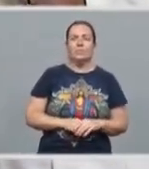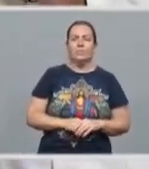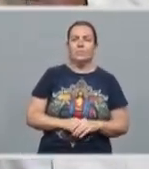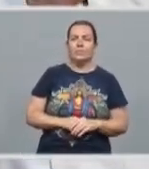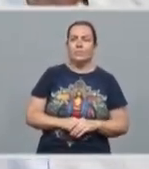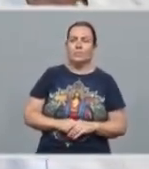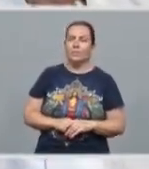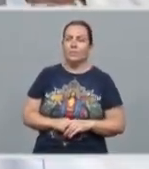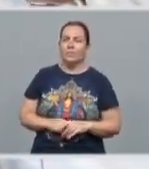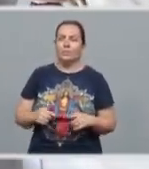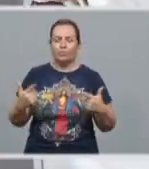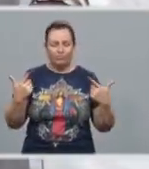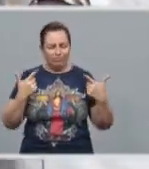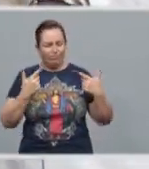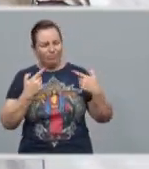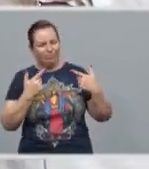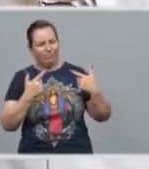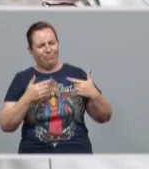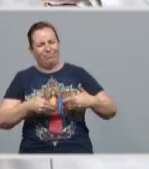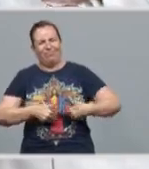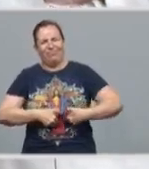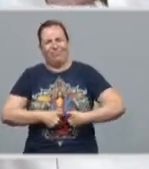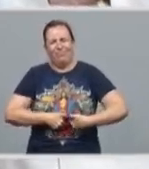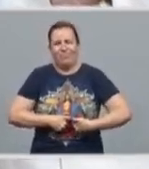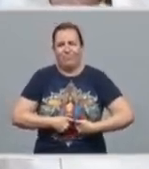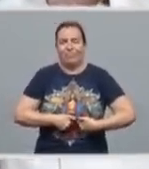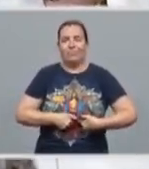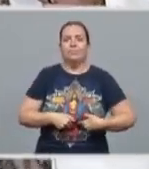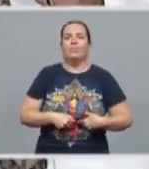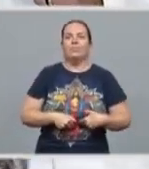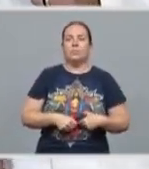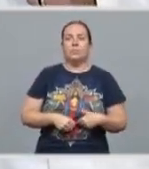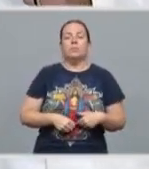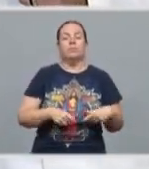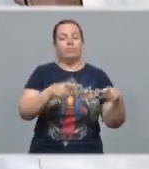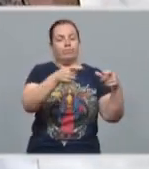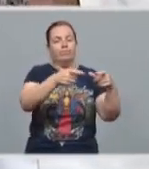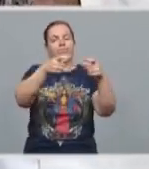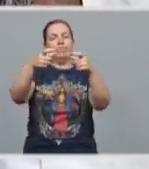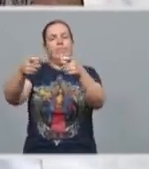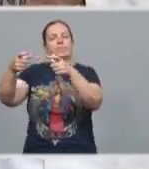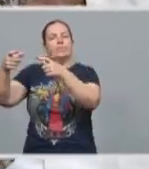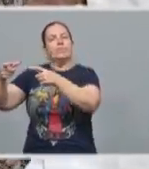A guerra e fome por todo lugar.